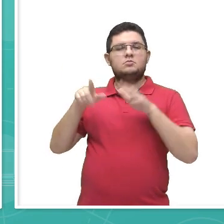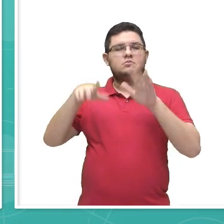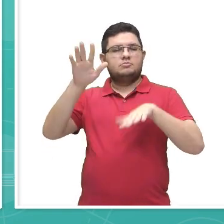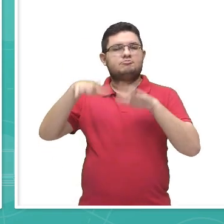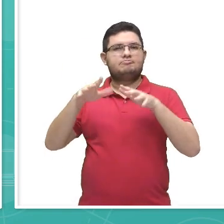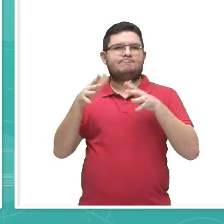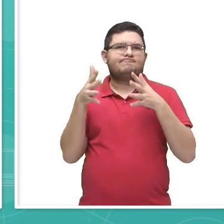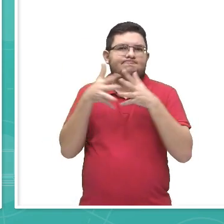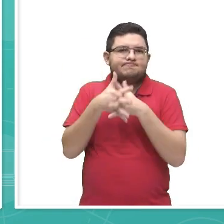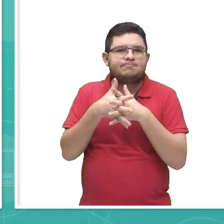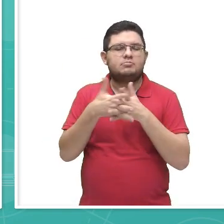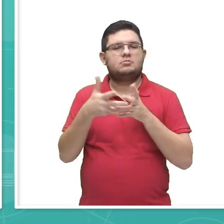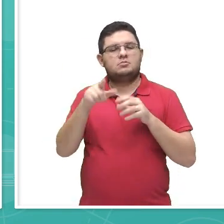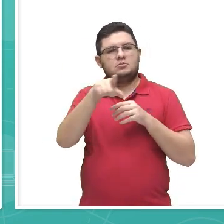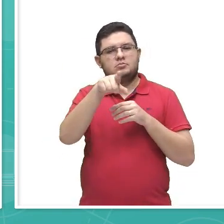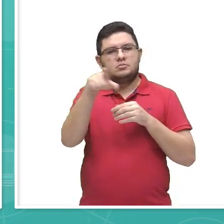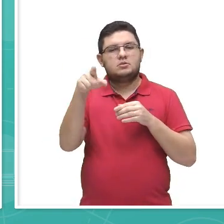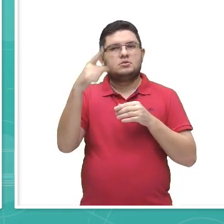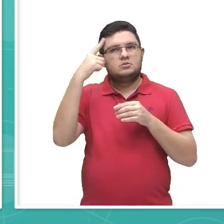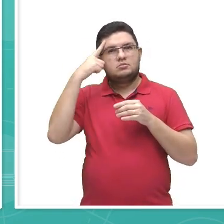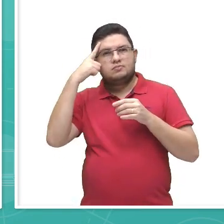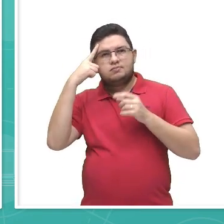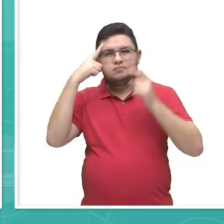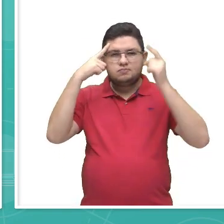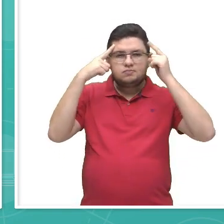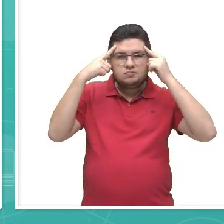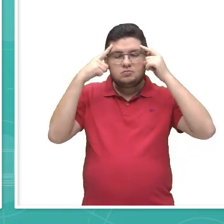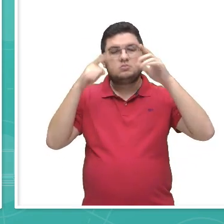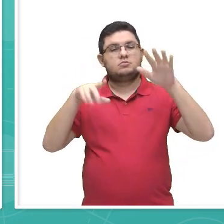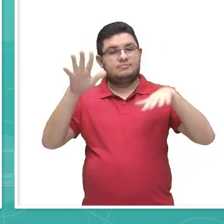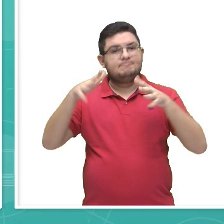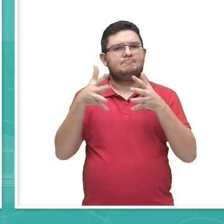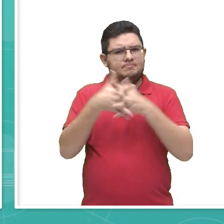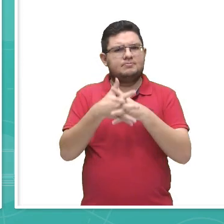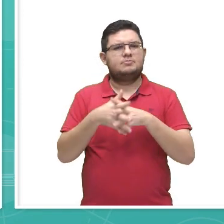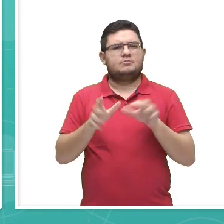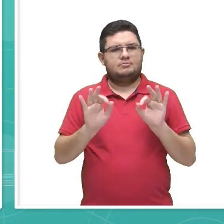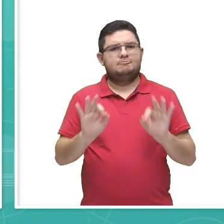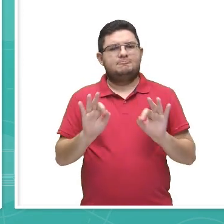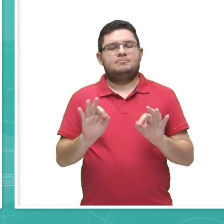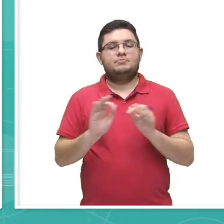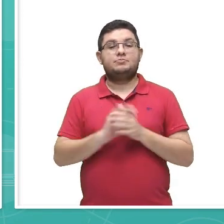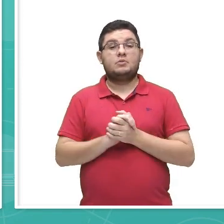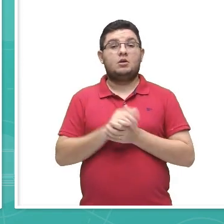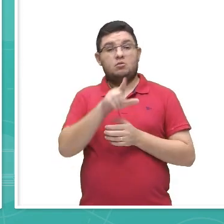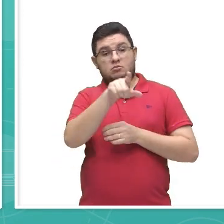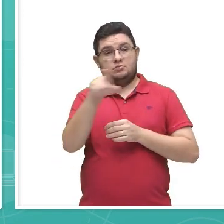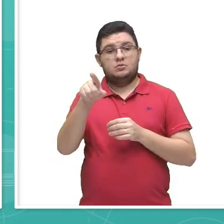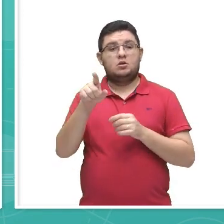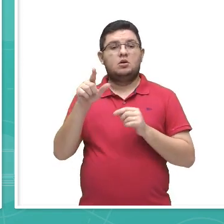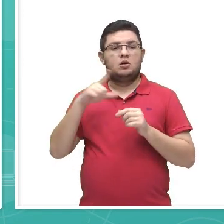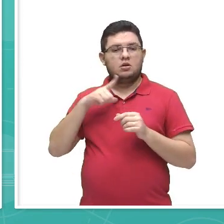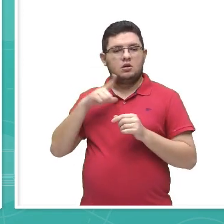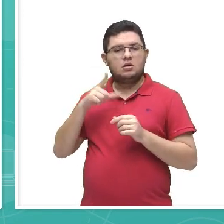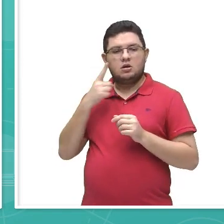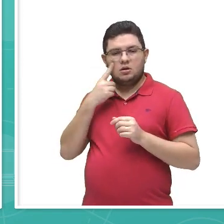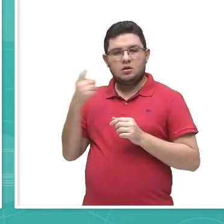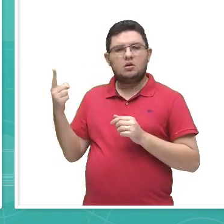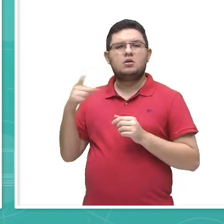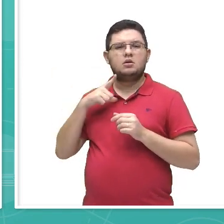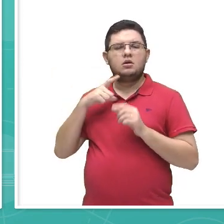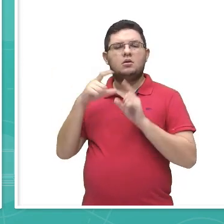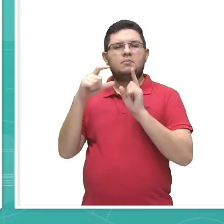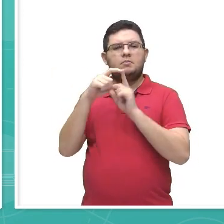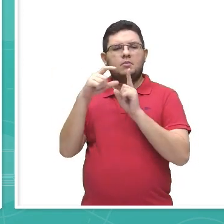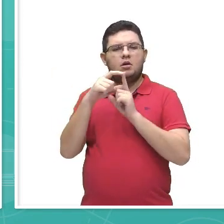mesmo bastante, para que você fique pensando e acabe se confundindo mesmo, certo? Então, você tem a palavra often, ok?